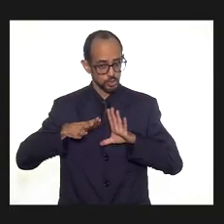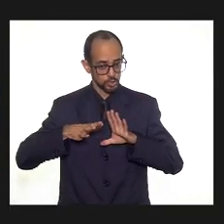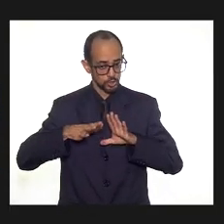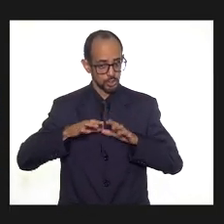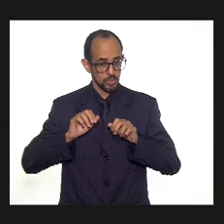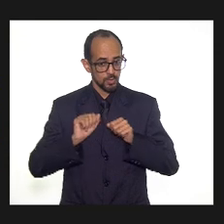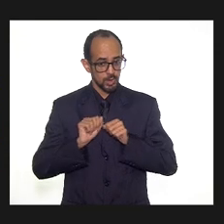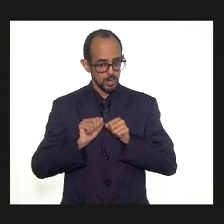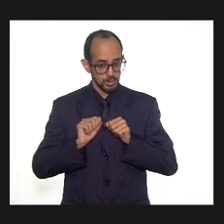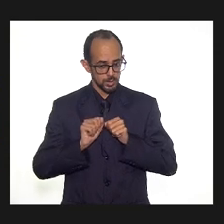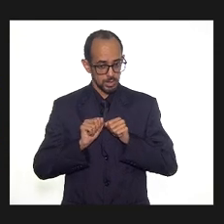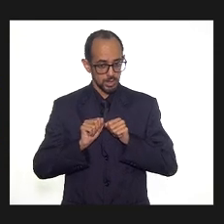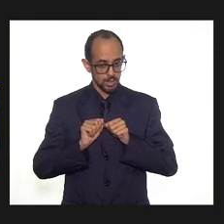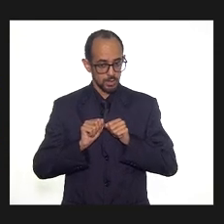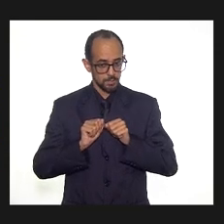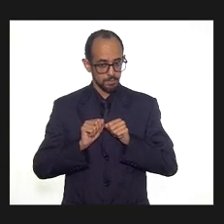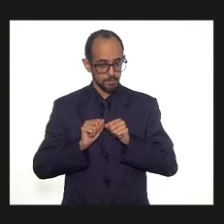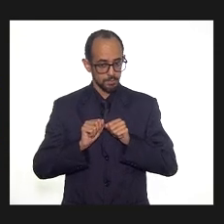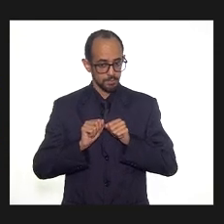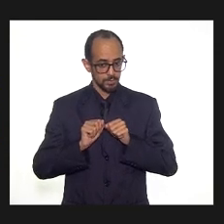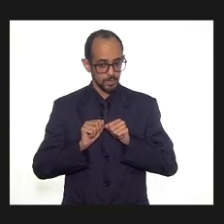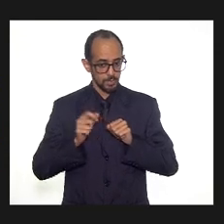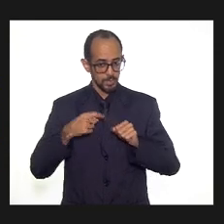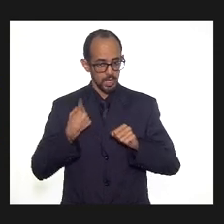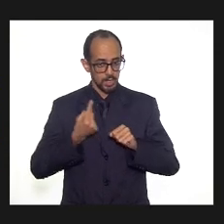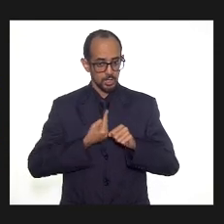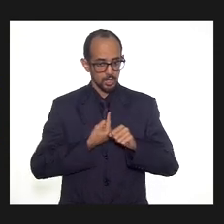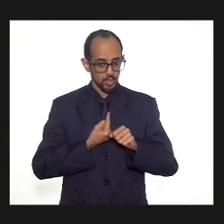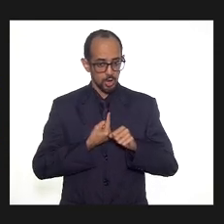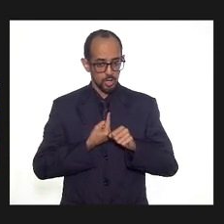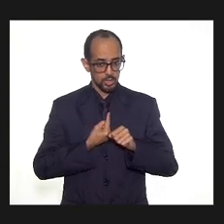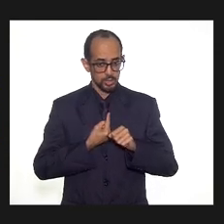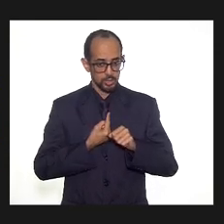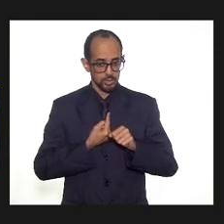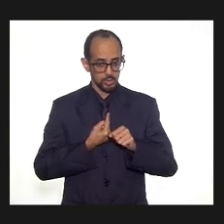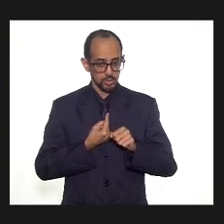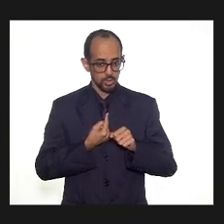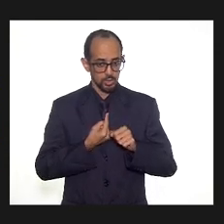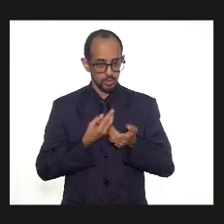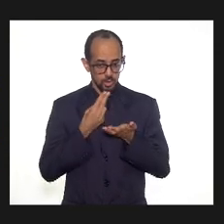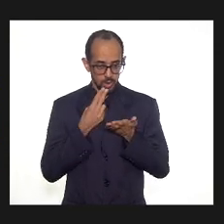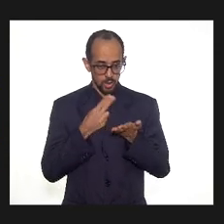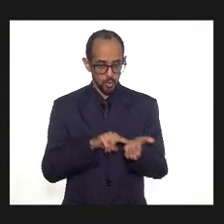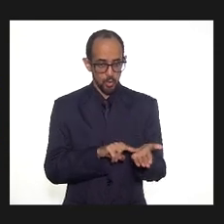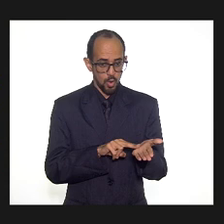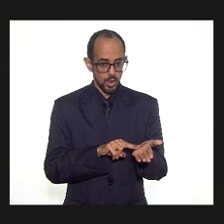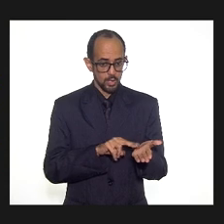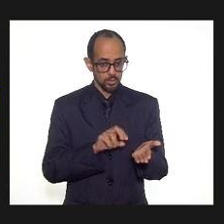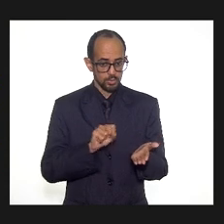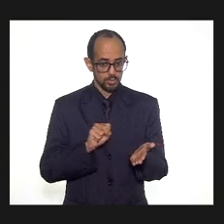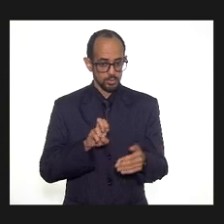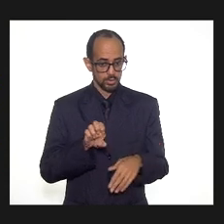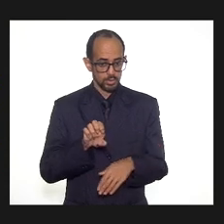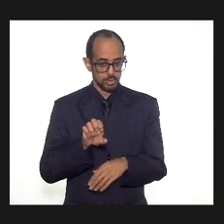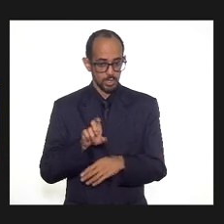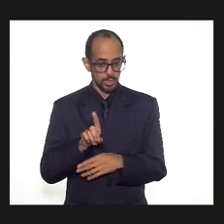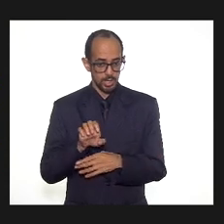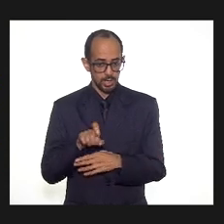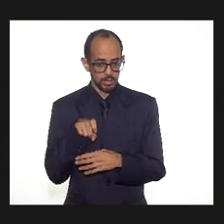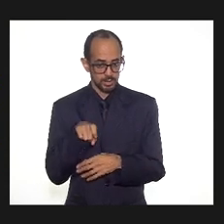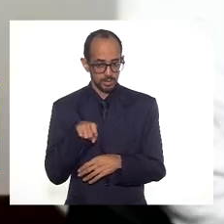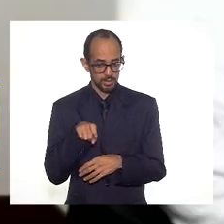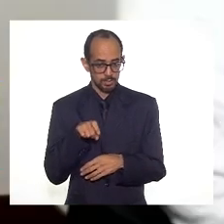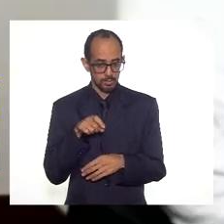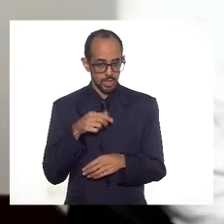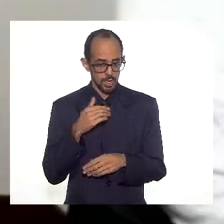confeccionar para a gente... colocar no SEDEX para chegar lá em São Paulo